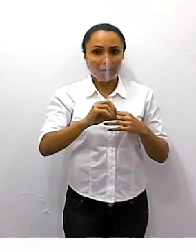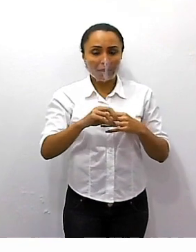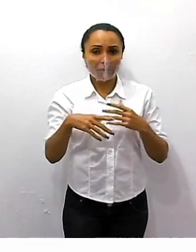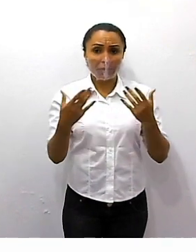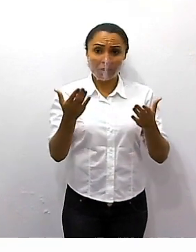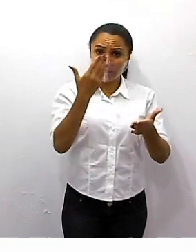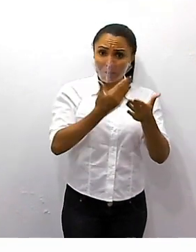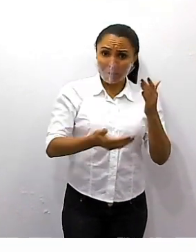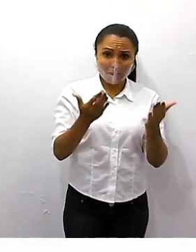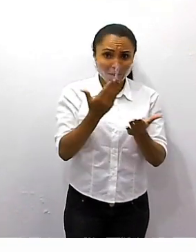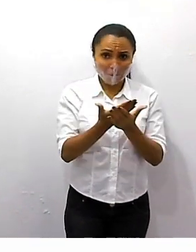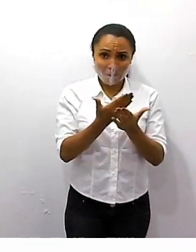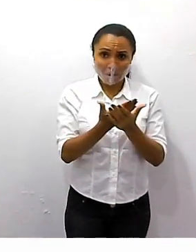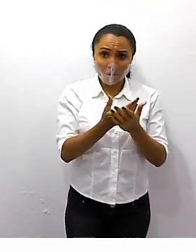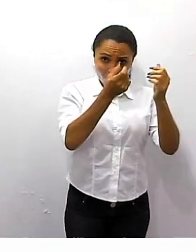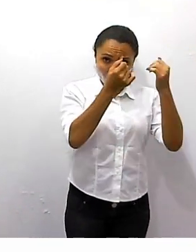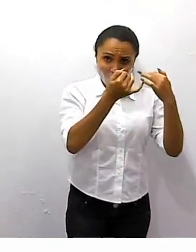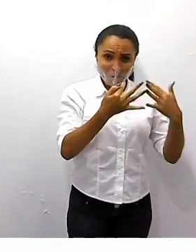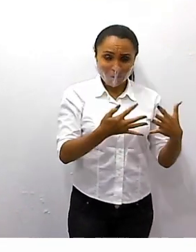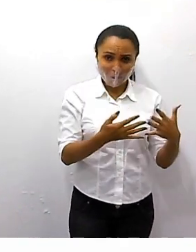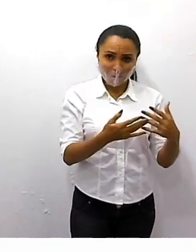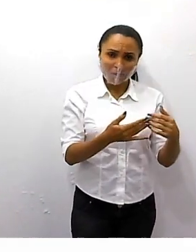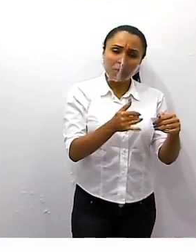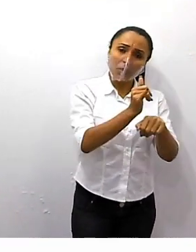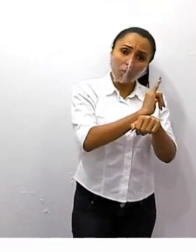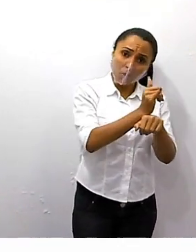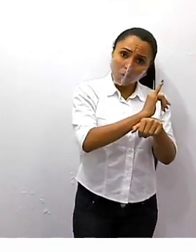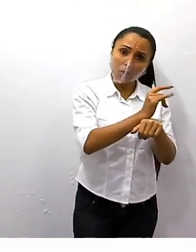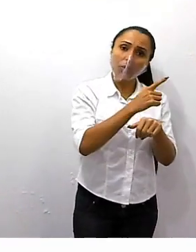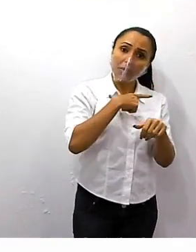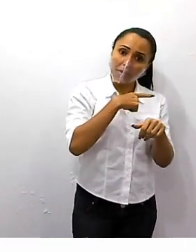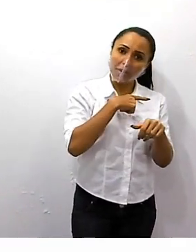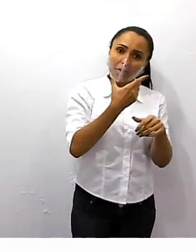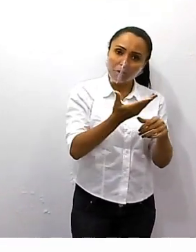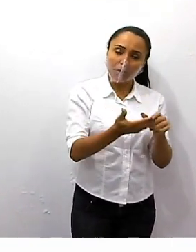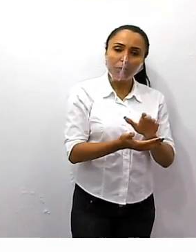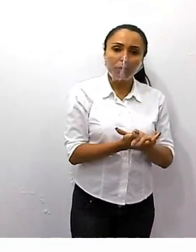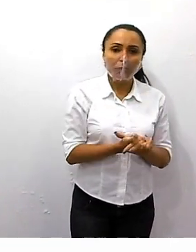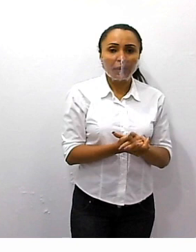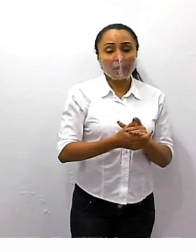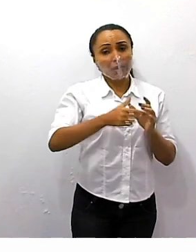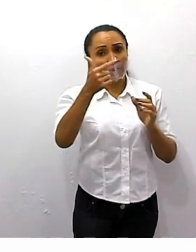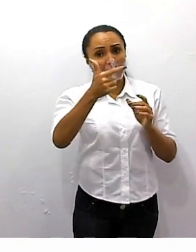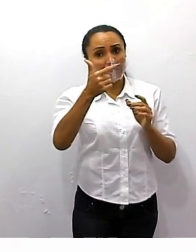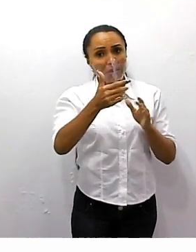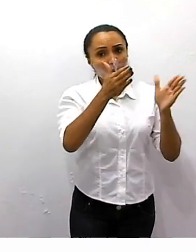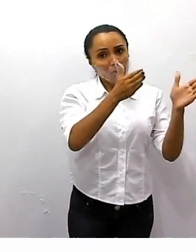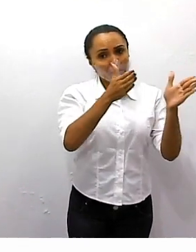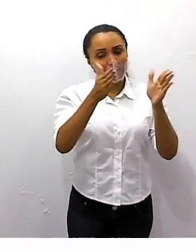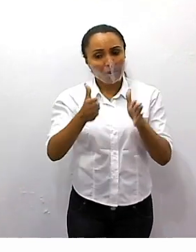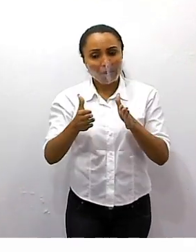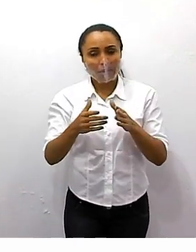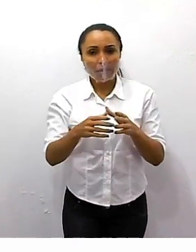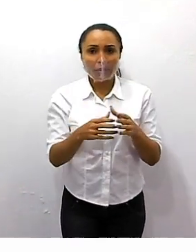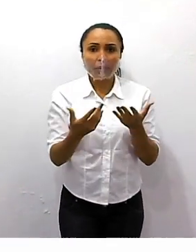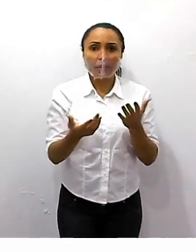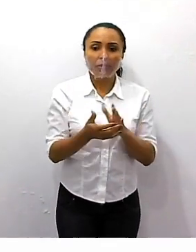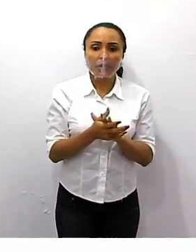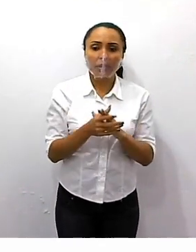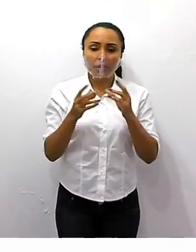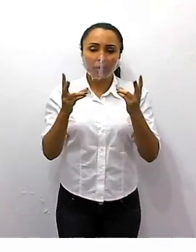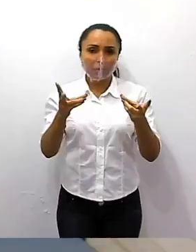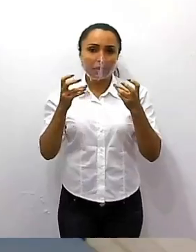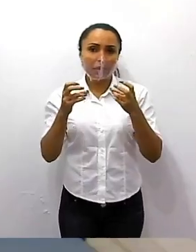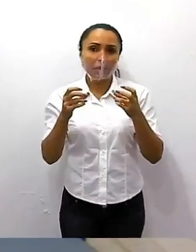PE, não deixa de assistir, tem tudo lá, ok? Essa segunda fase, a gente vê que